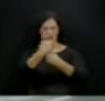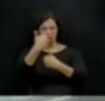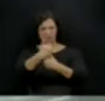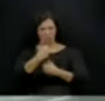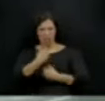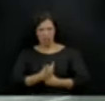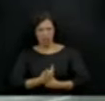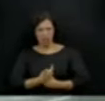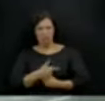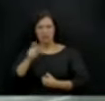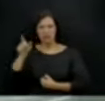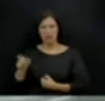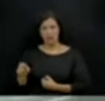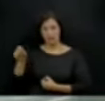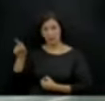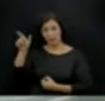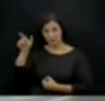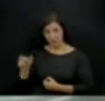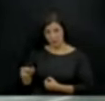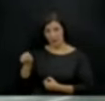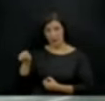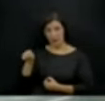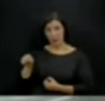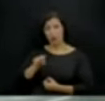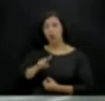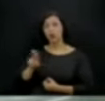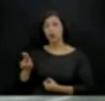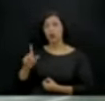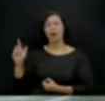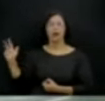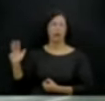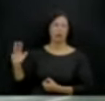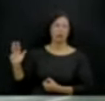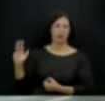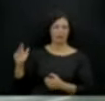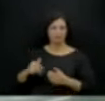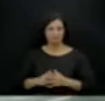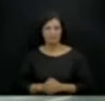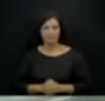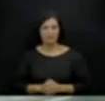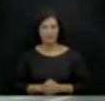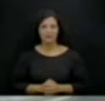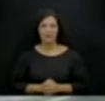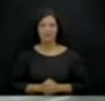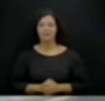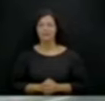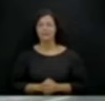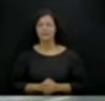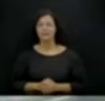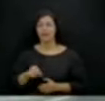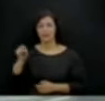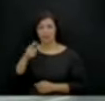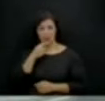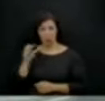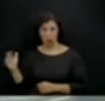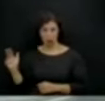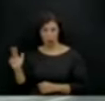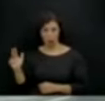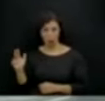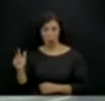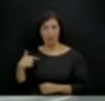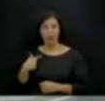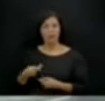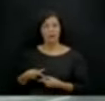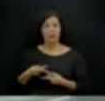de um indivíduo elemento que é chamado de Lula e esse camarada que é